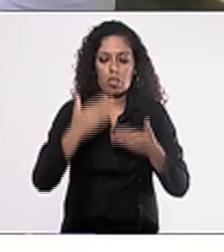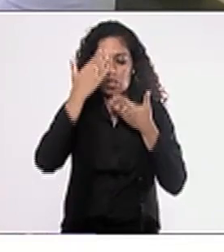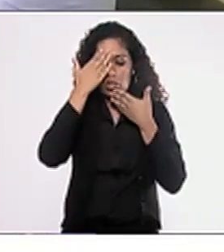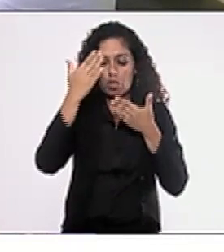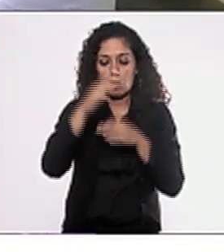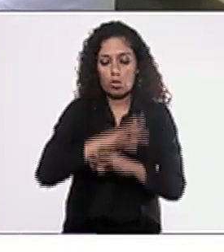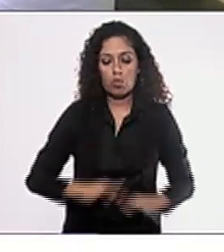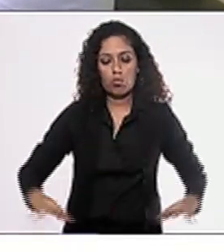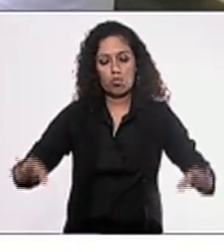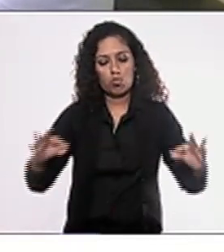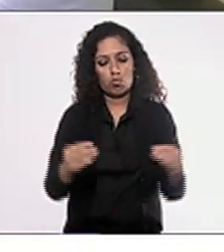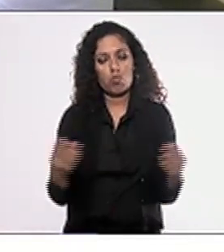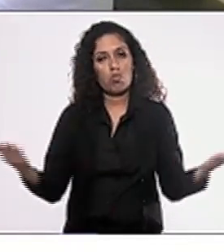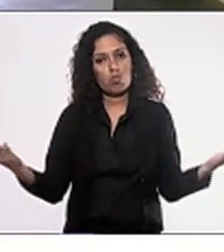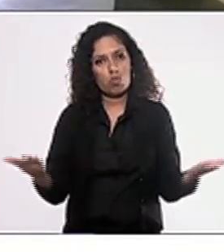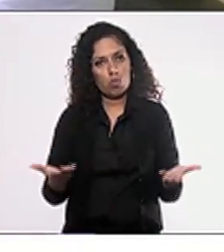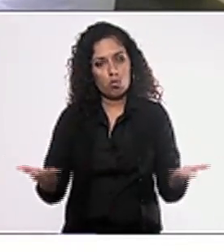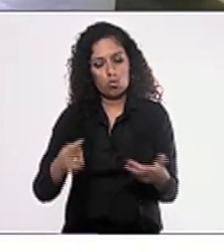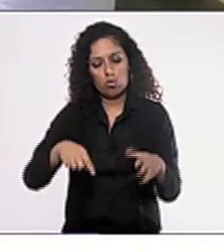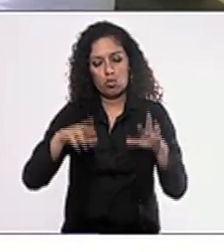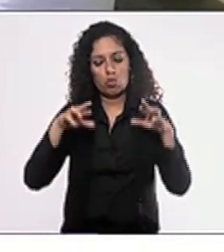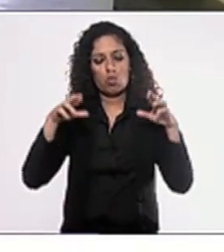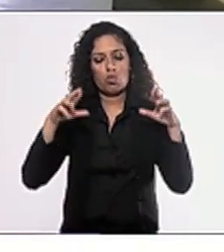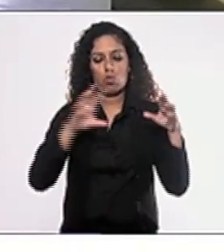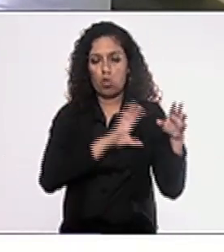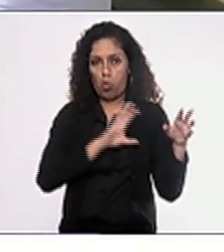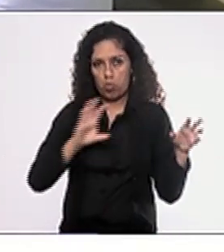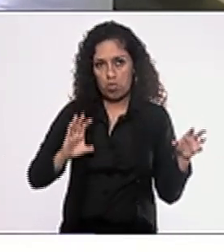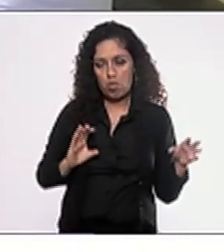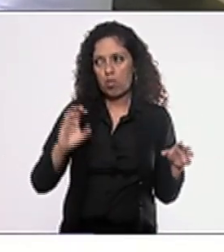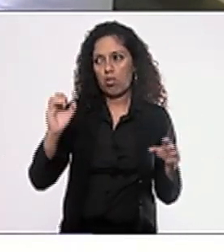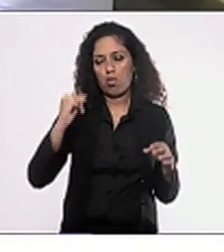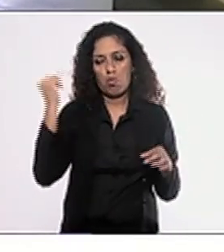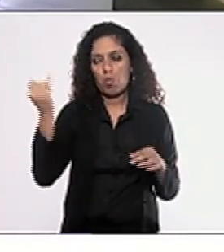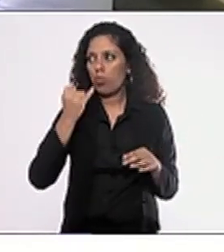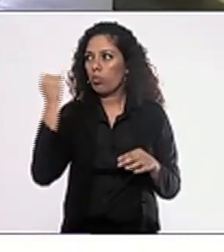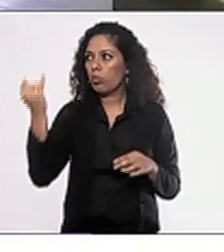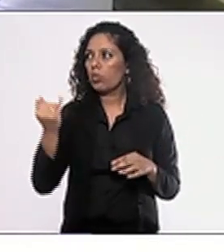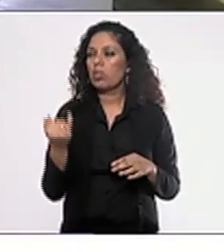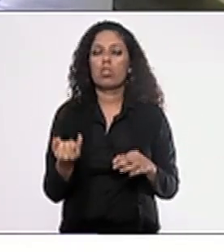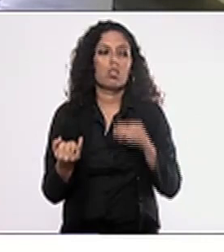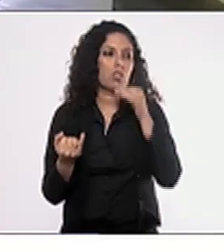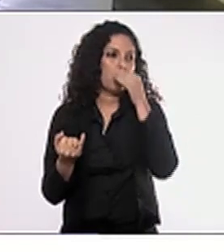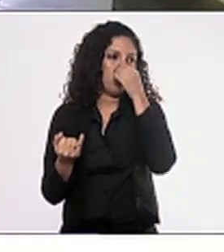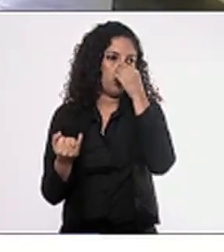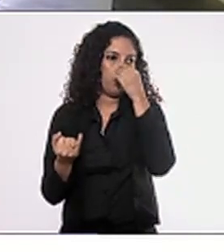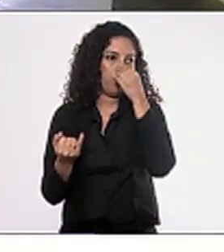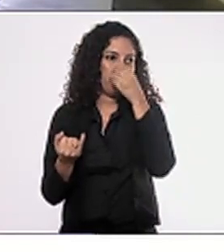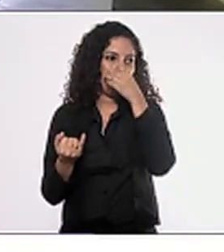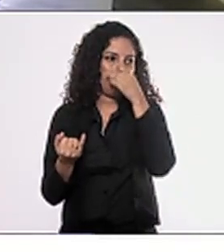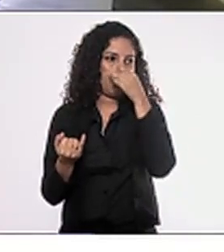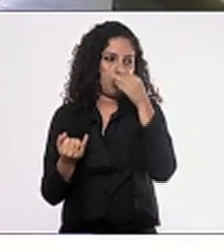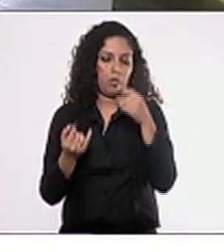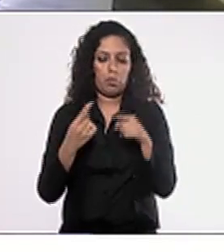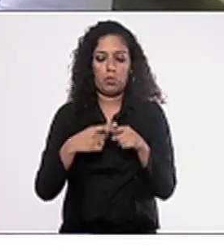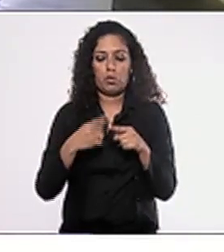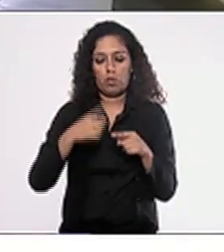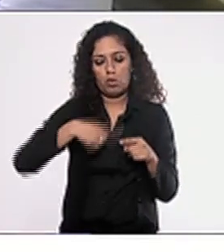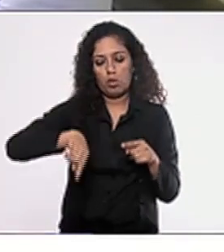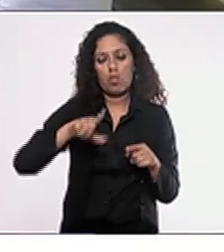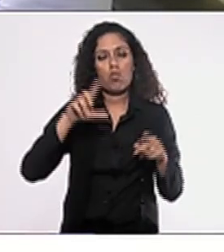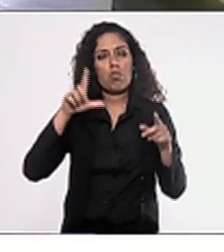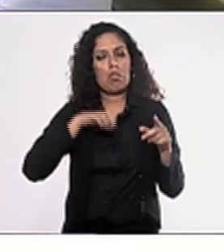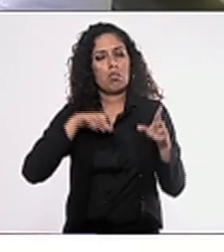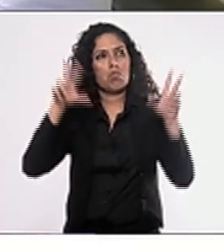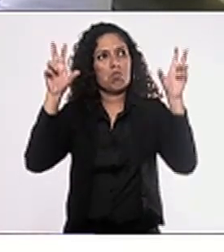aqui de todos, eu acho que essa CPI, como eu falei na instalação, é de suma importância. Nós temos temas e dúvidas